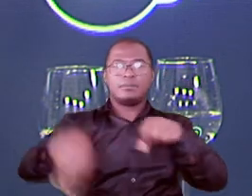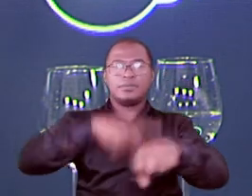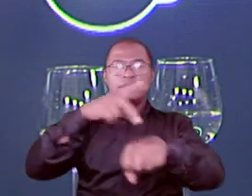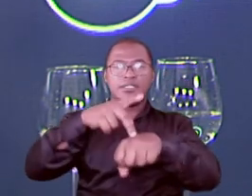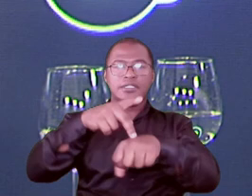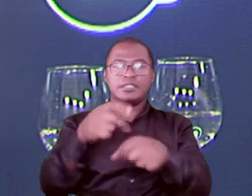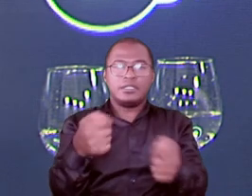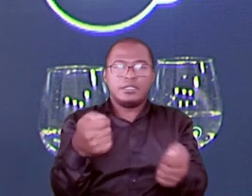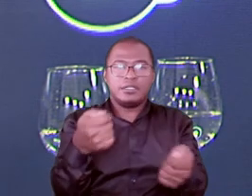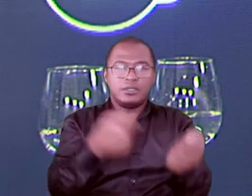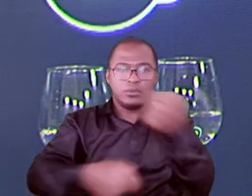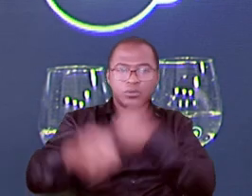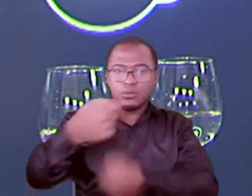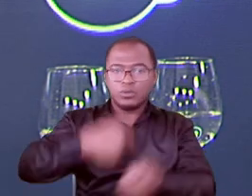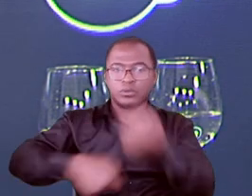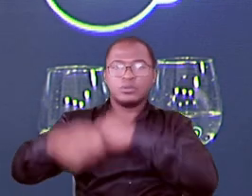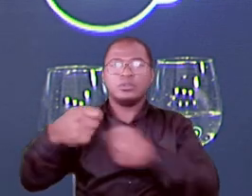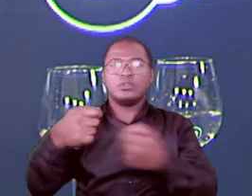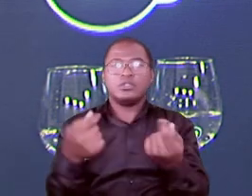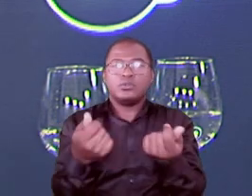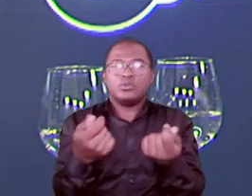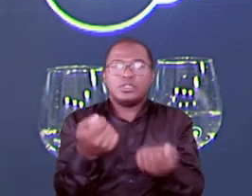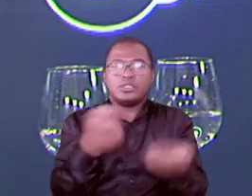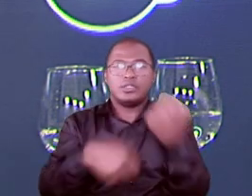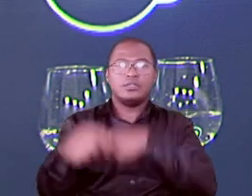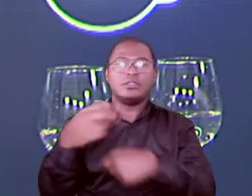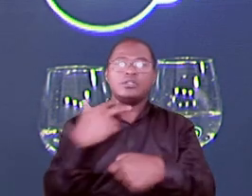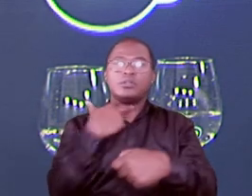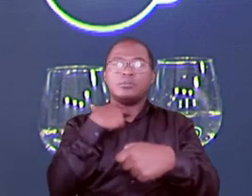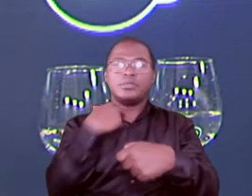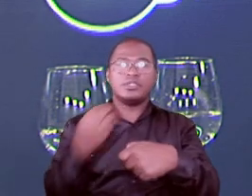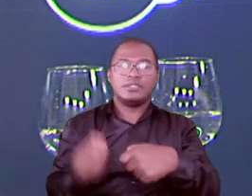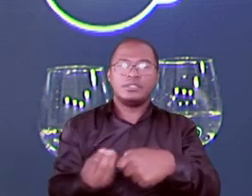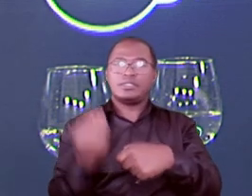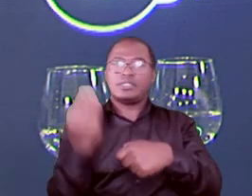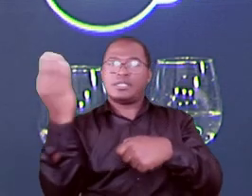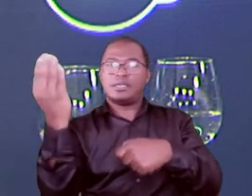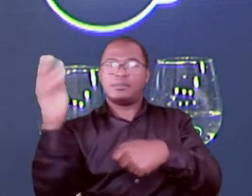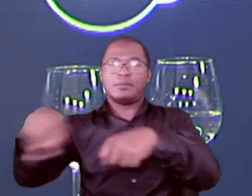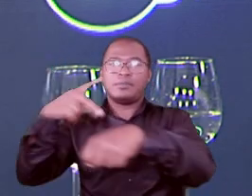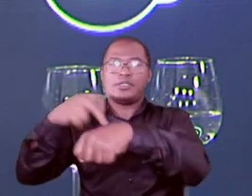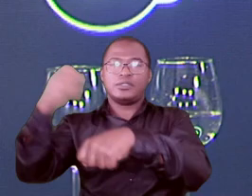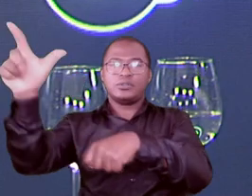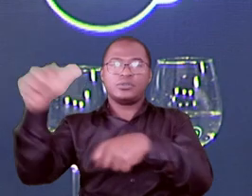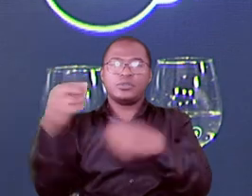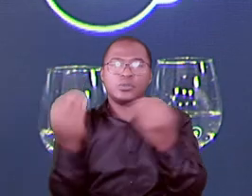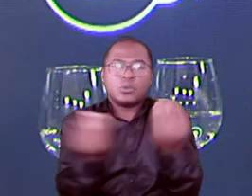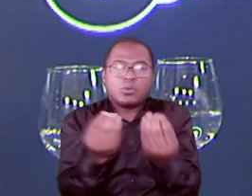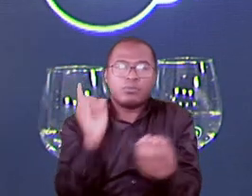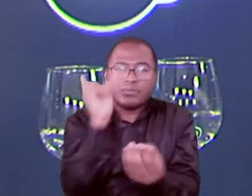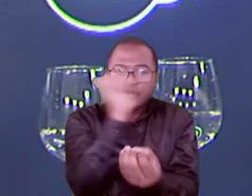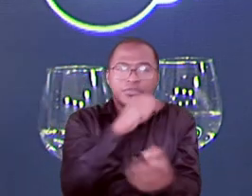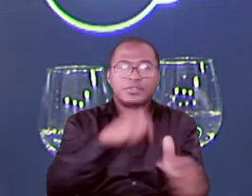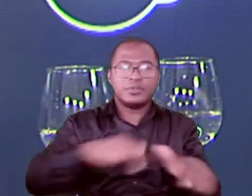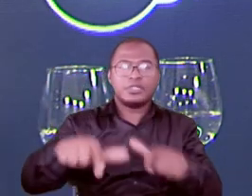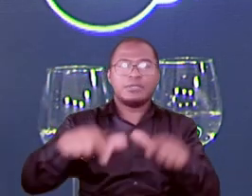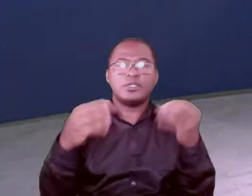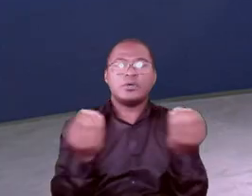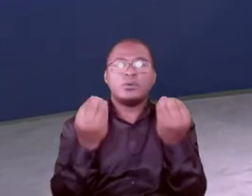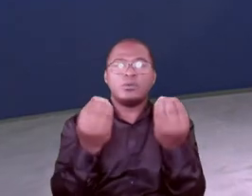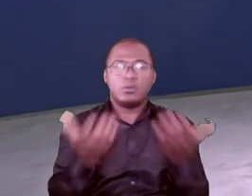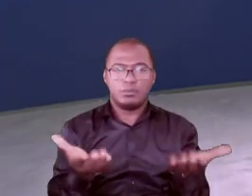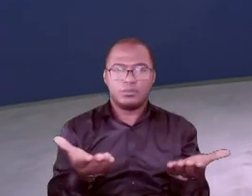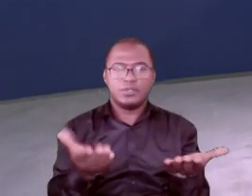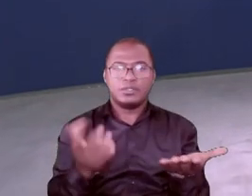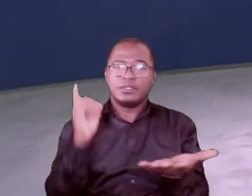dinheiro sair enfim se puder falar um pouquinho da dos Desafios né de operar em amor de Marketing e tem sido difícil